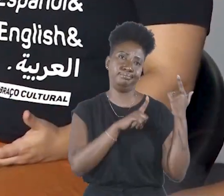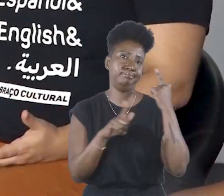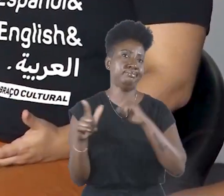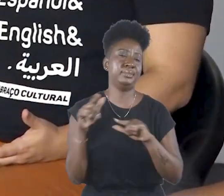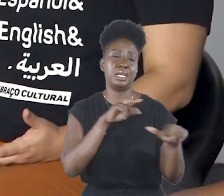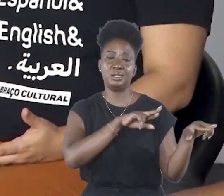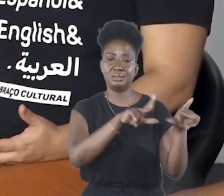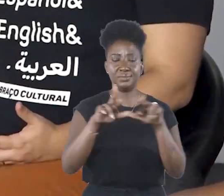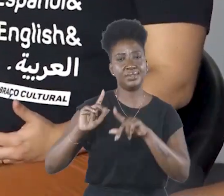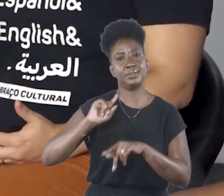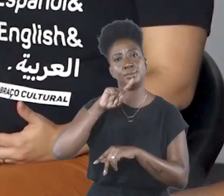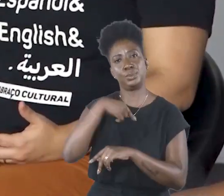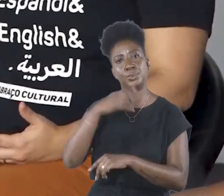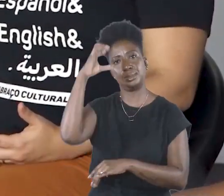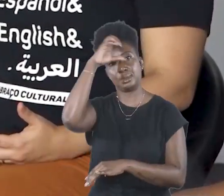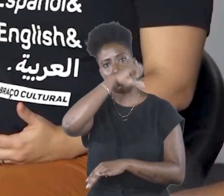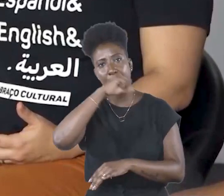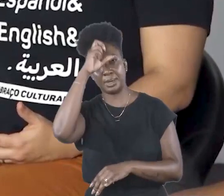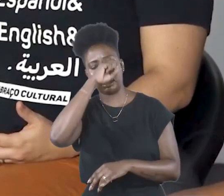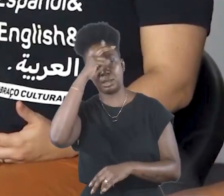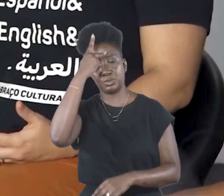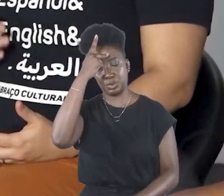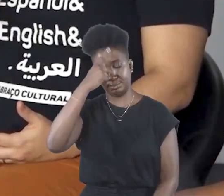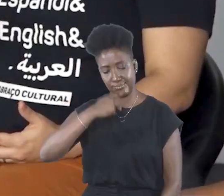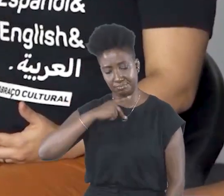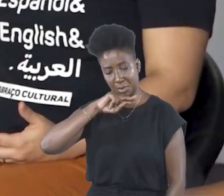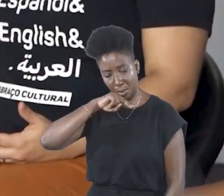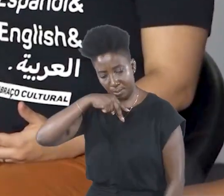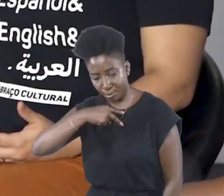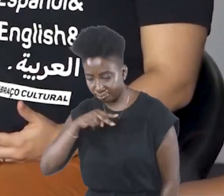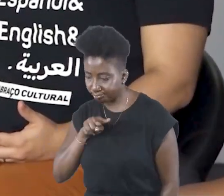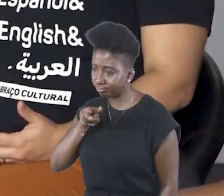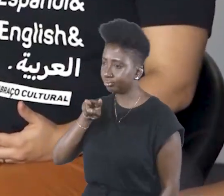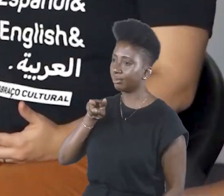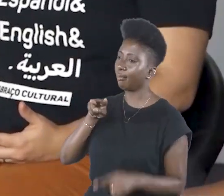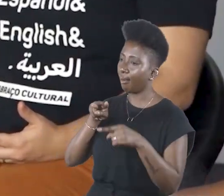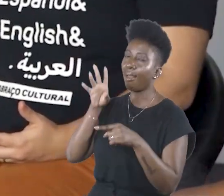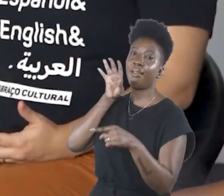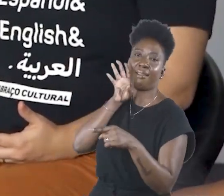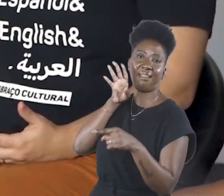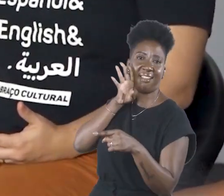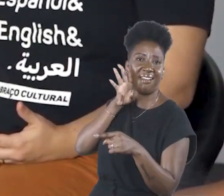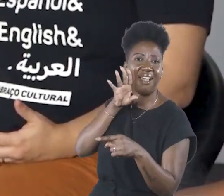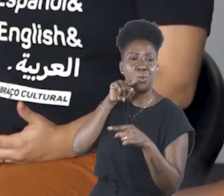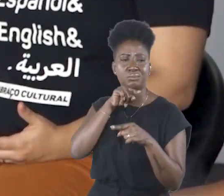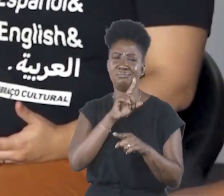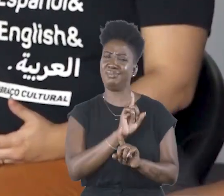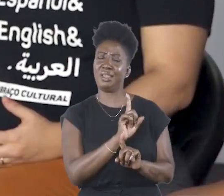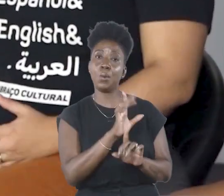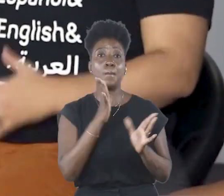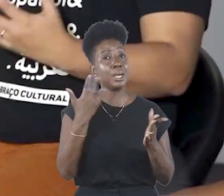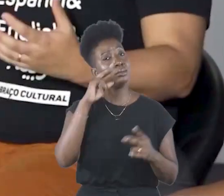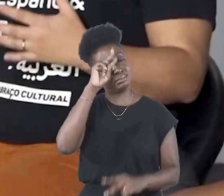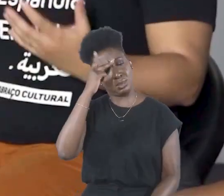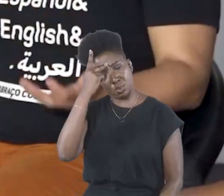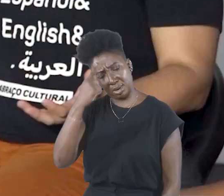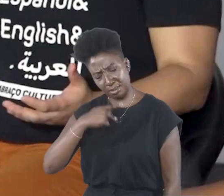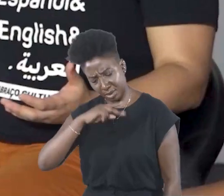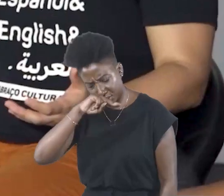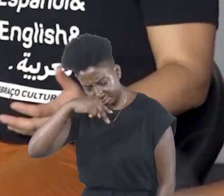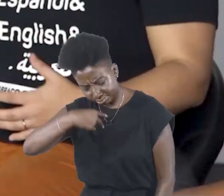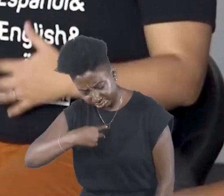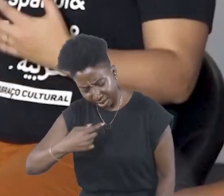com diversidade. A gente tem todas as barreiras, a gente tem todas as dificuldades que a diversidade apresenta, que